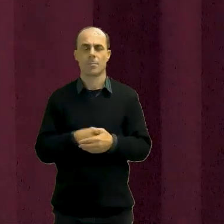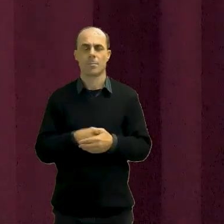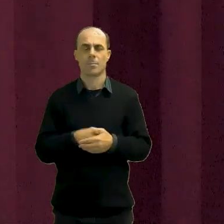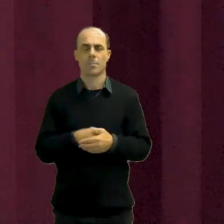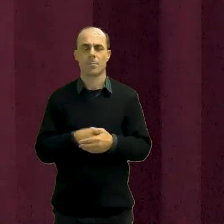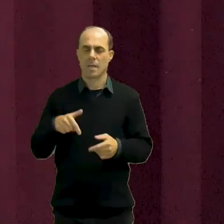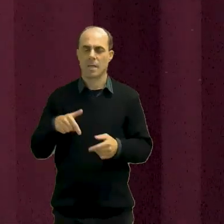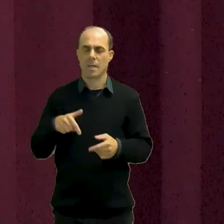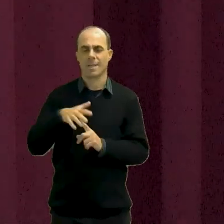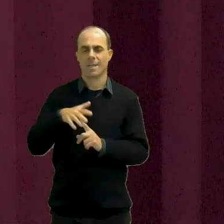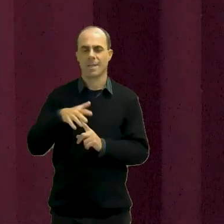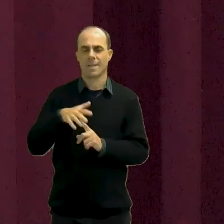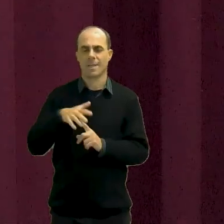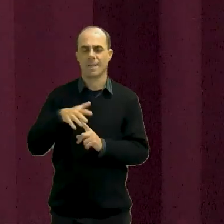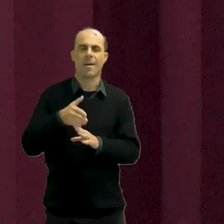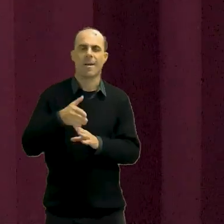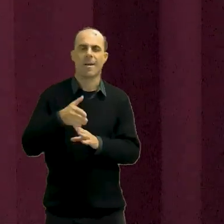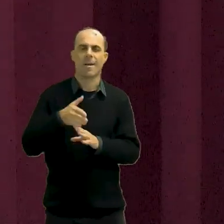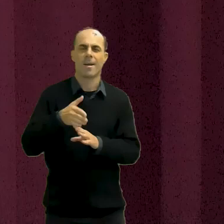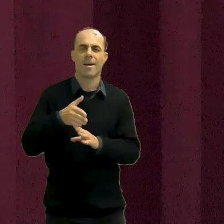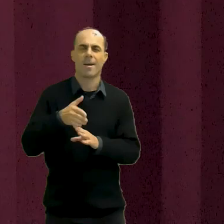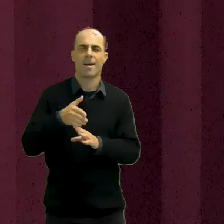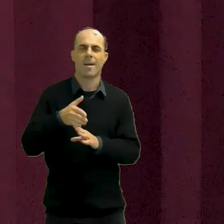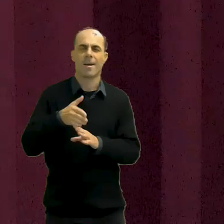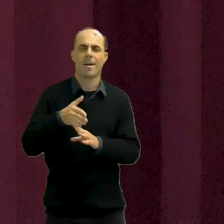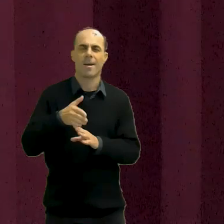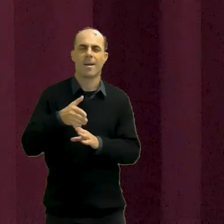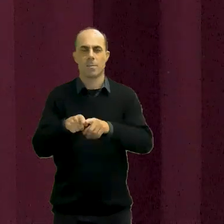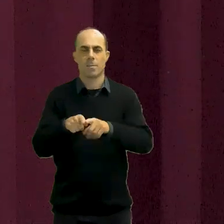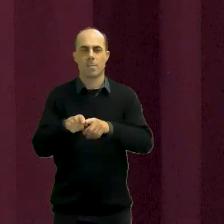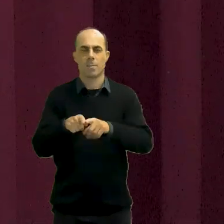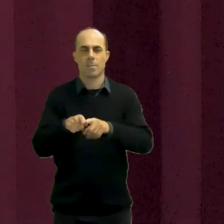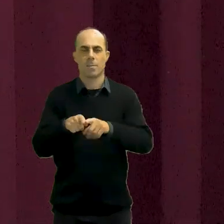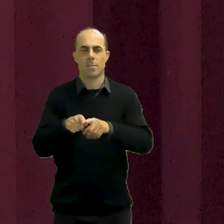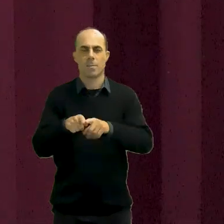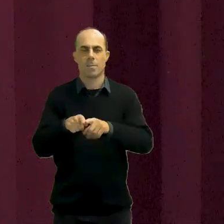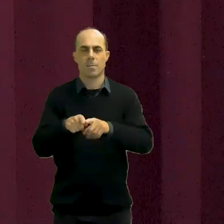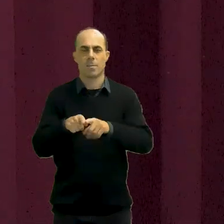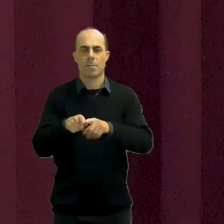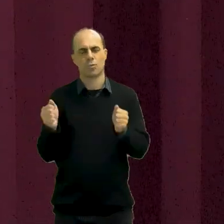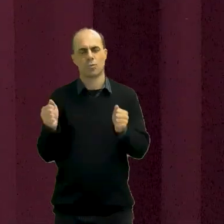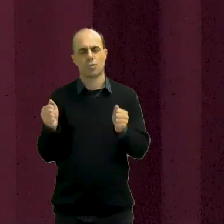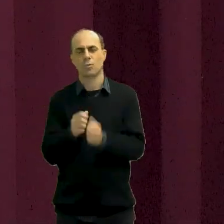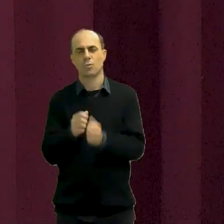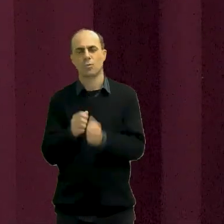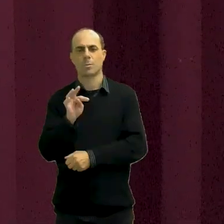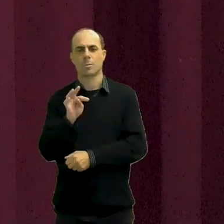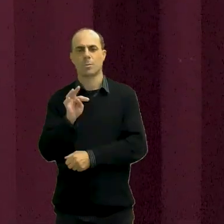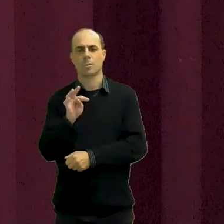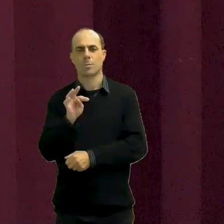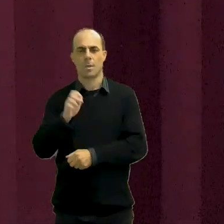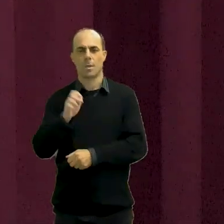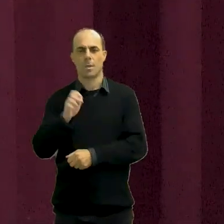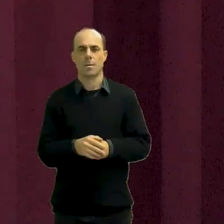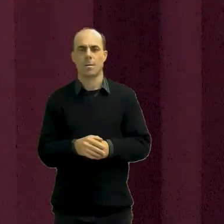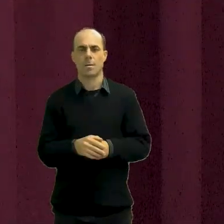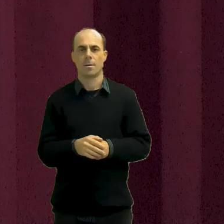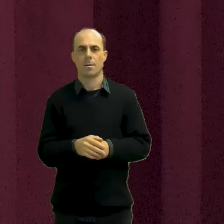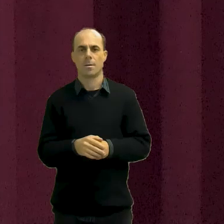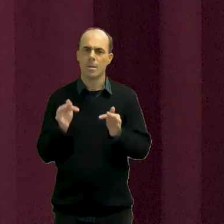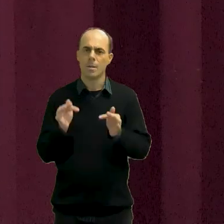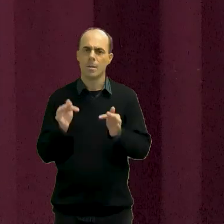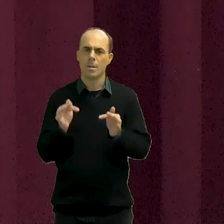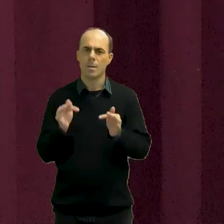acessou e que também assinou o protocolo também junto com o Tribunal Regional Eleitoral ficou muito feliz nesse sentido